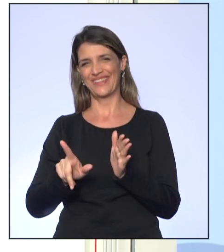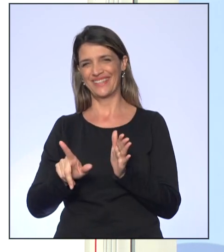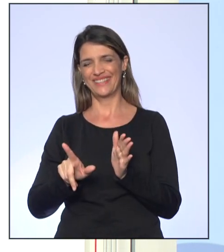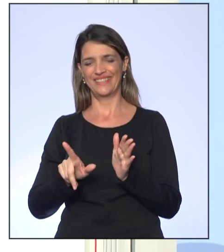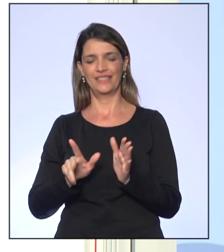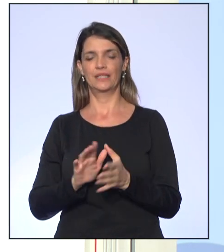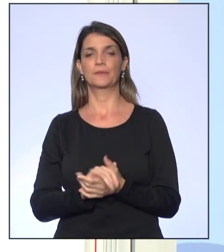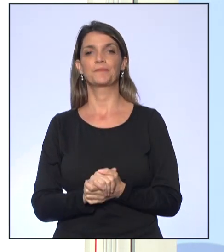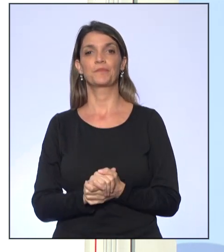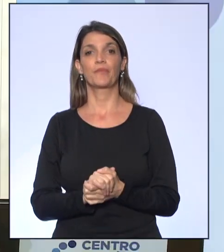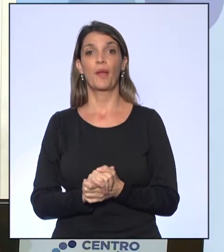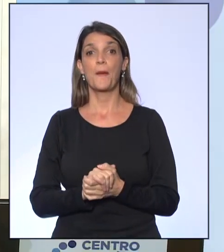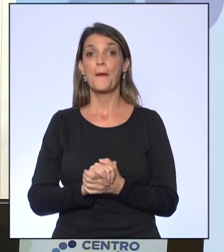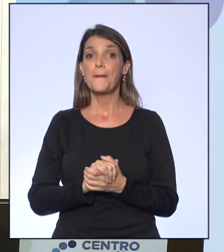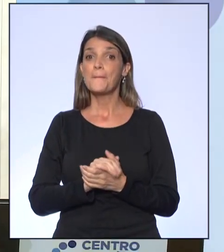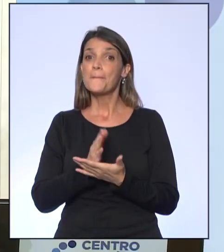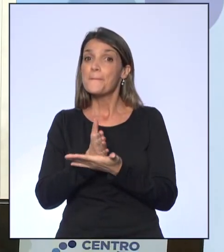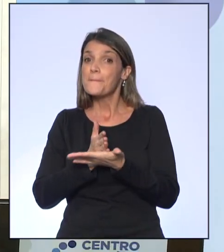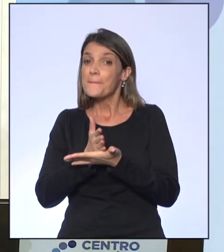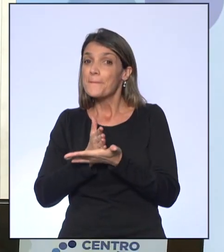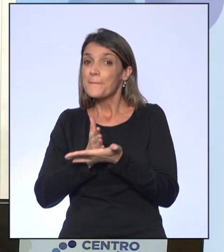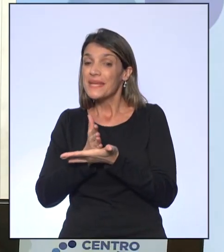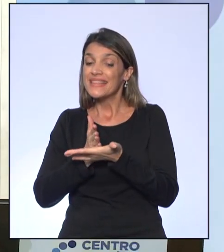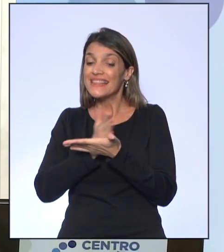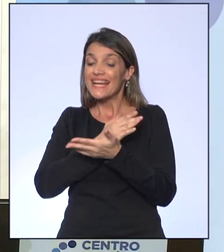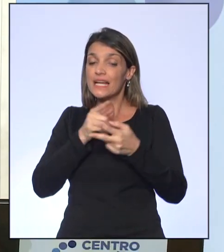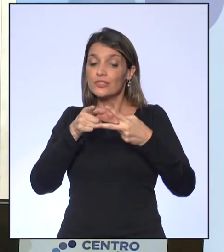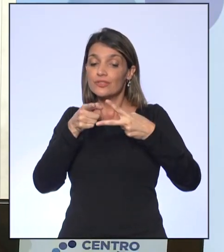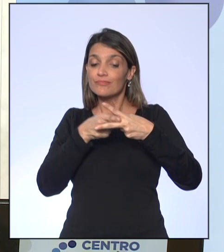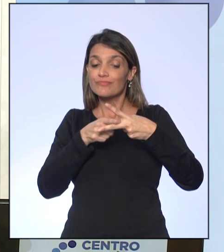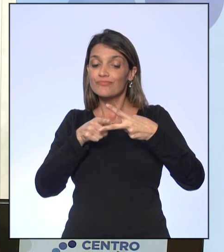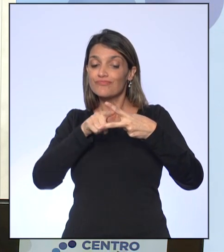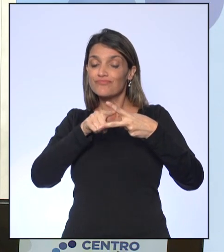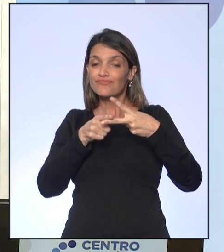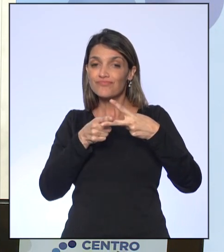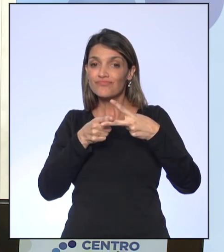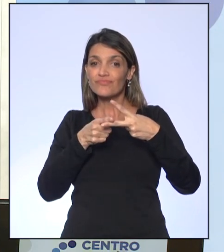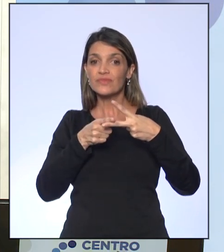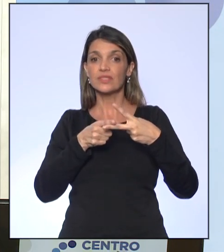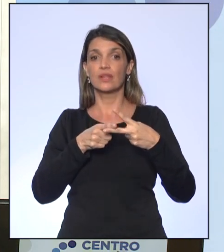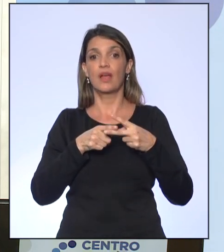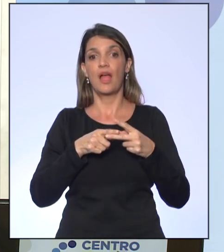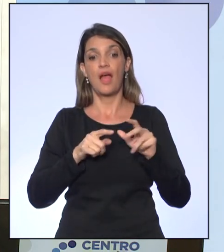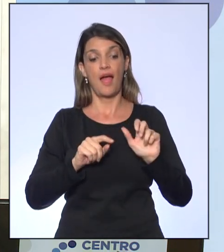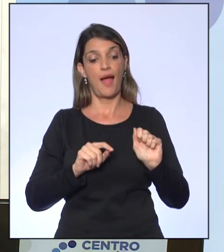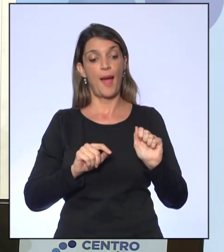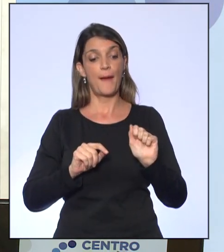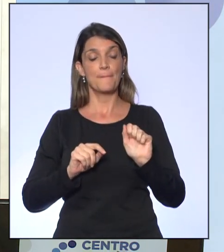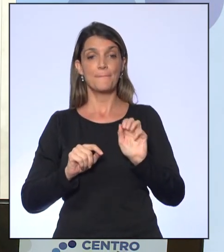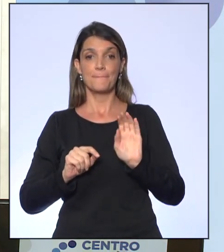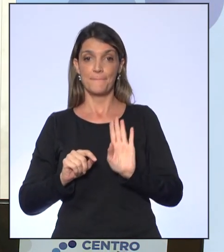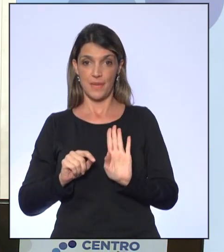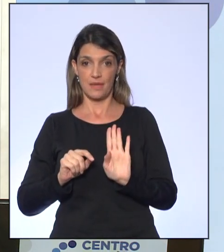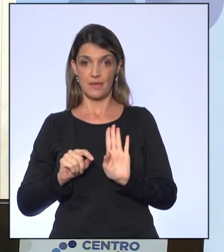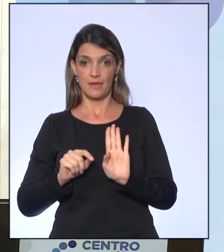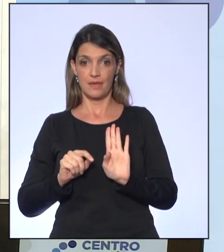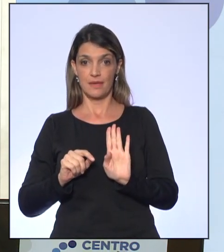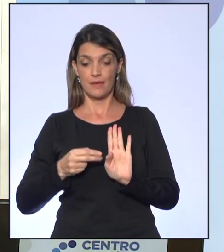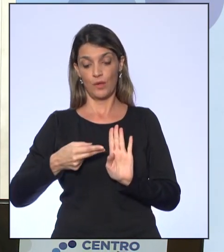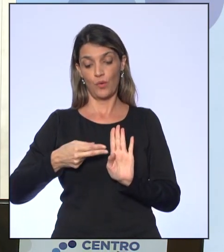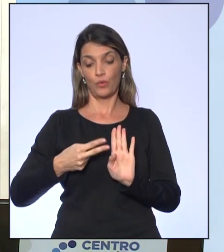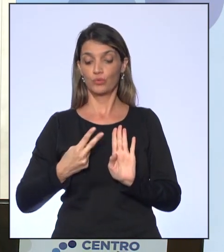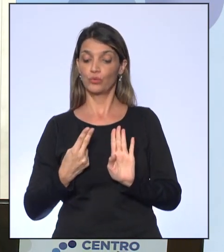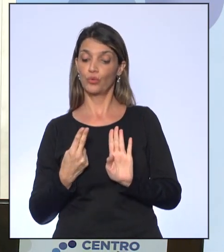era metade da circunferência. Ou seja, eu tenho que pegar a minha medida AB,